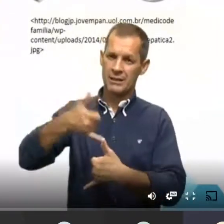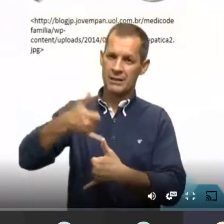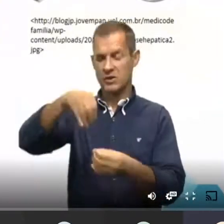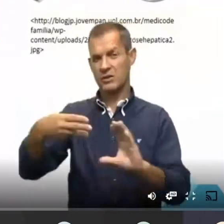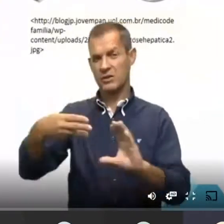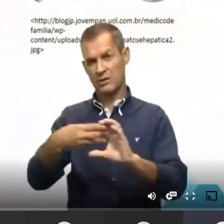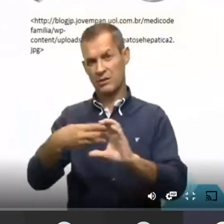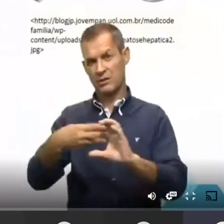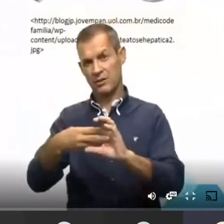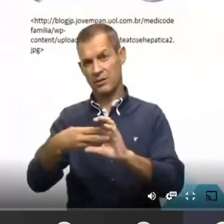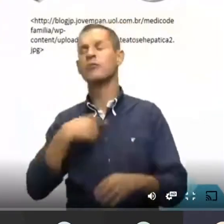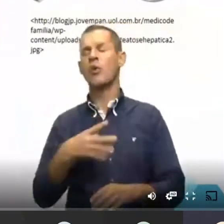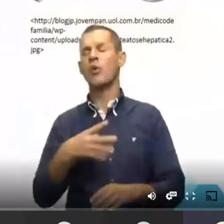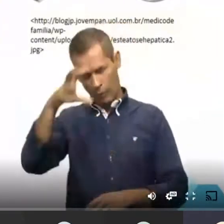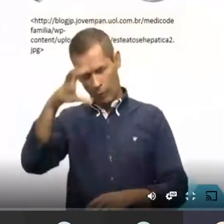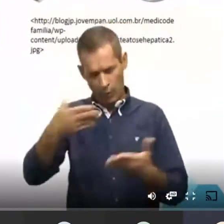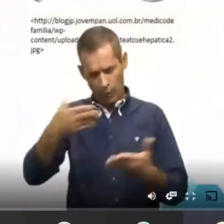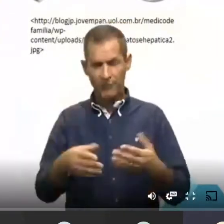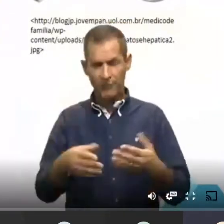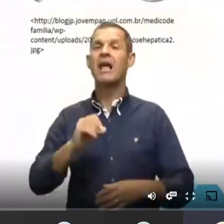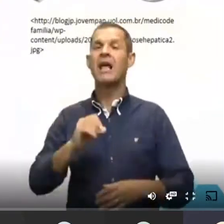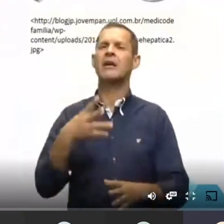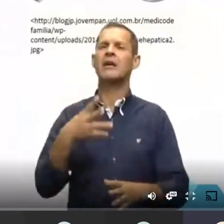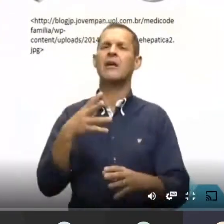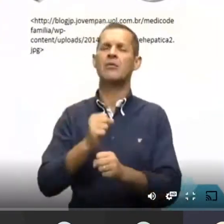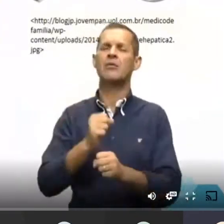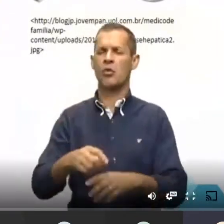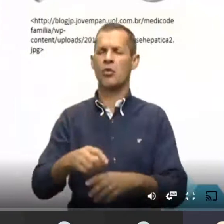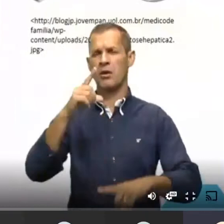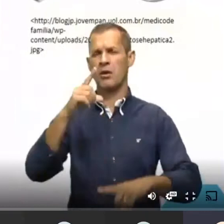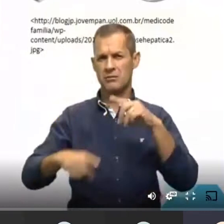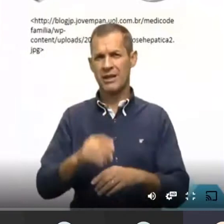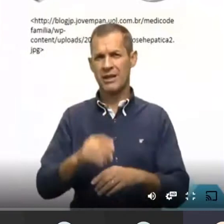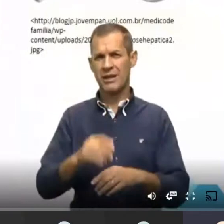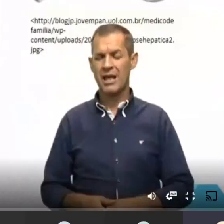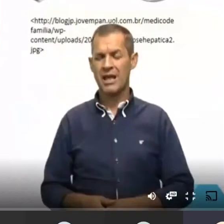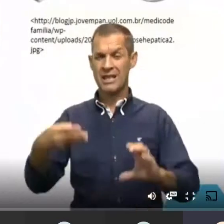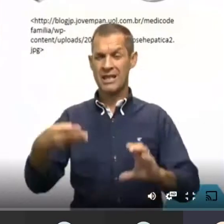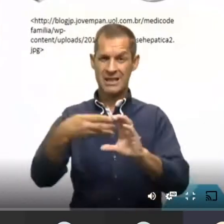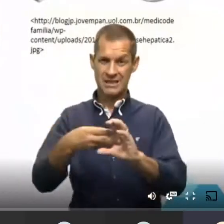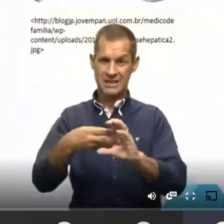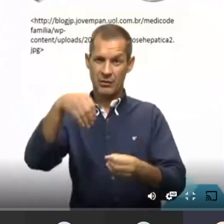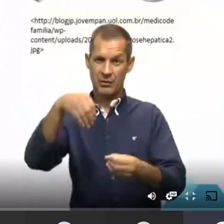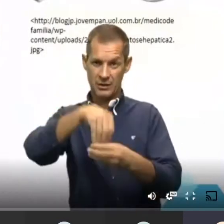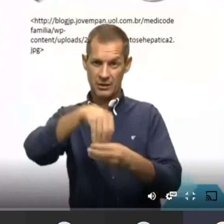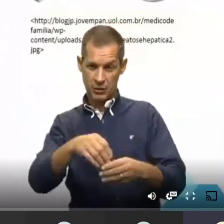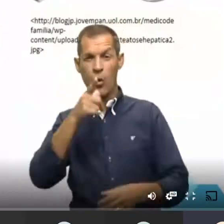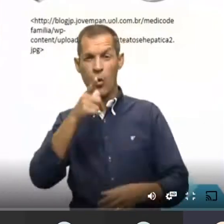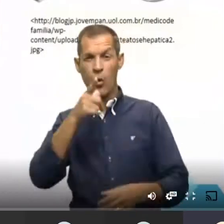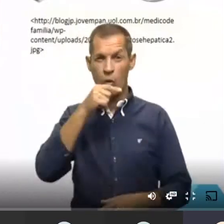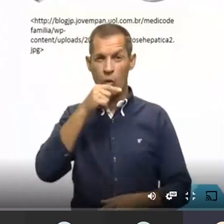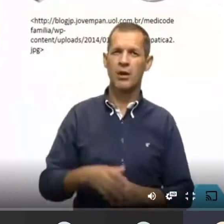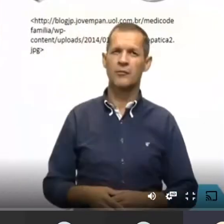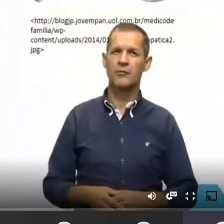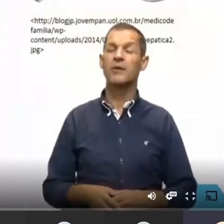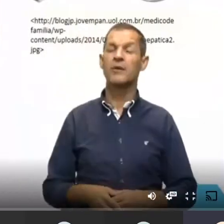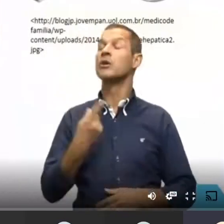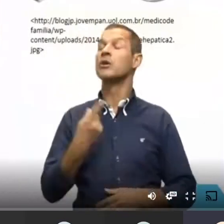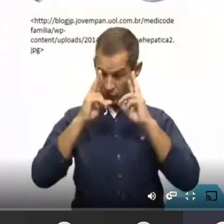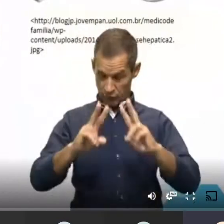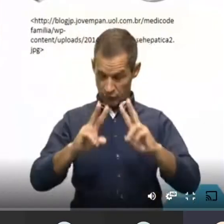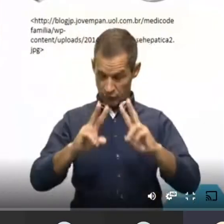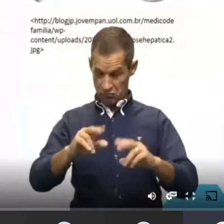Então, o que a gente aprendeu agora? Que o acúmulo de substâncias intracelulares, como a água, né,